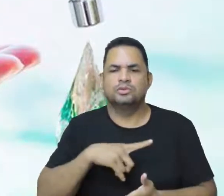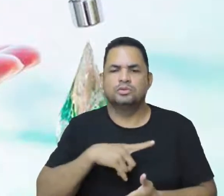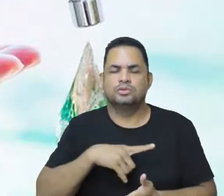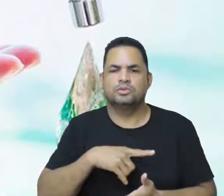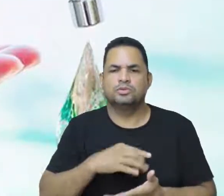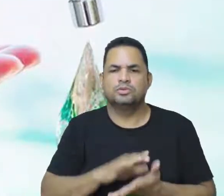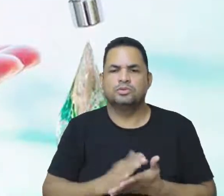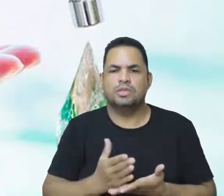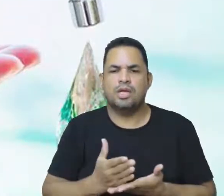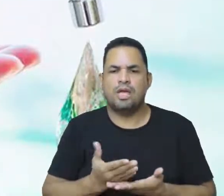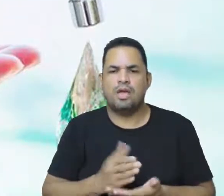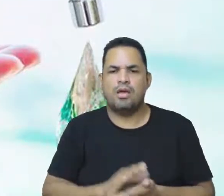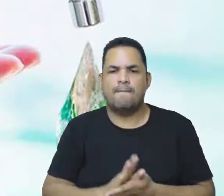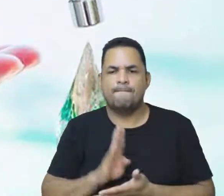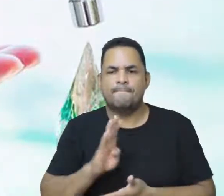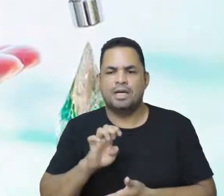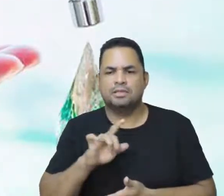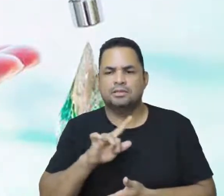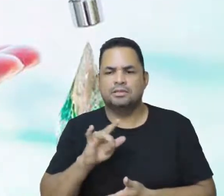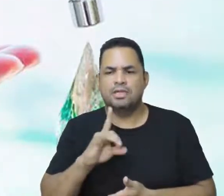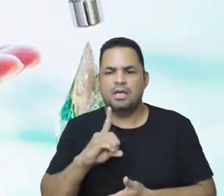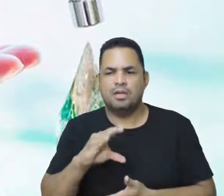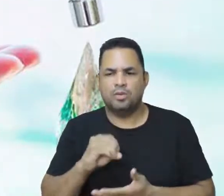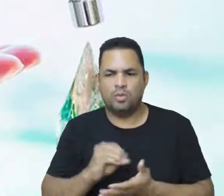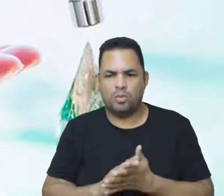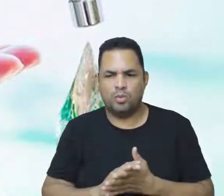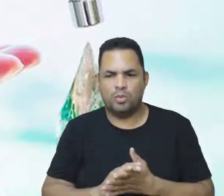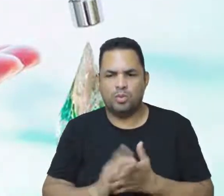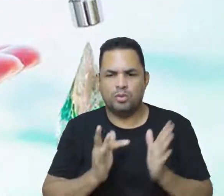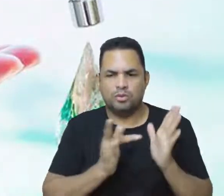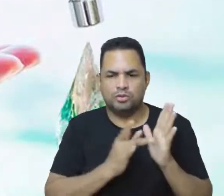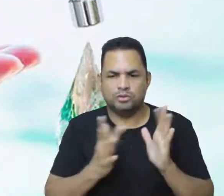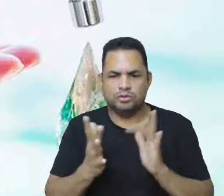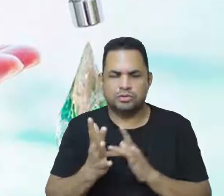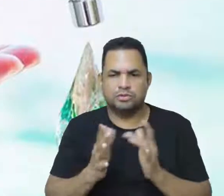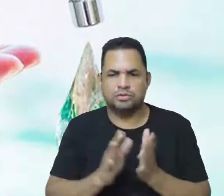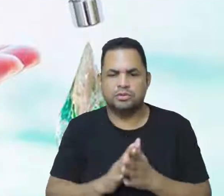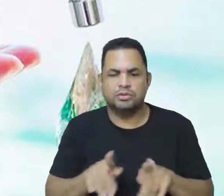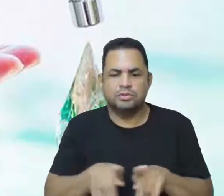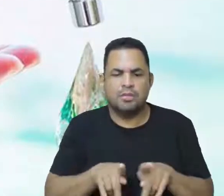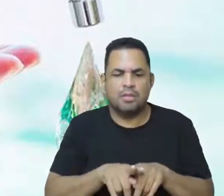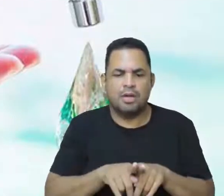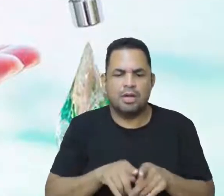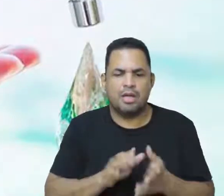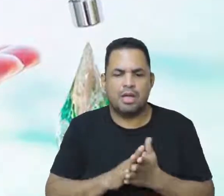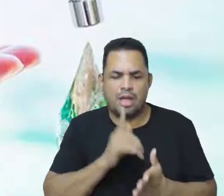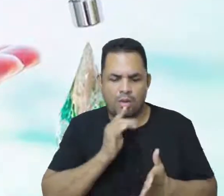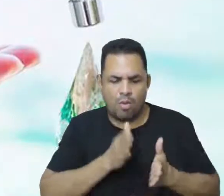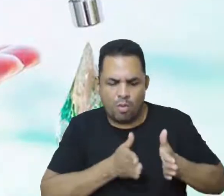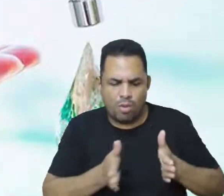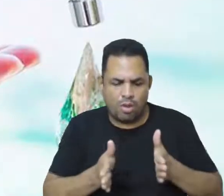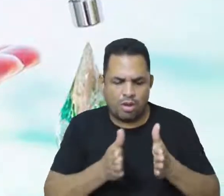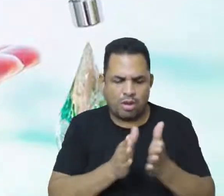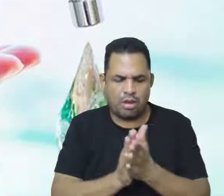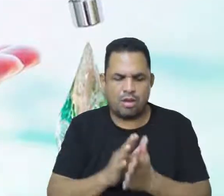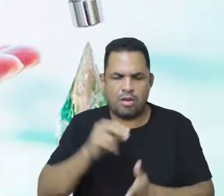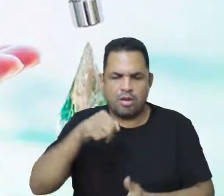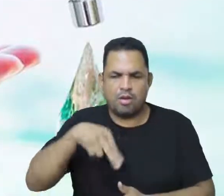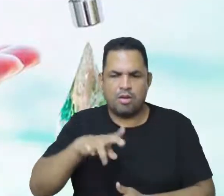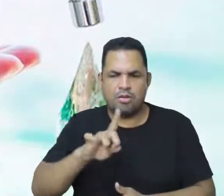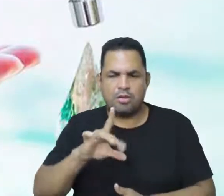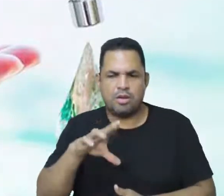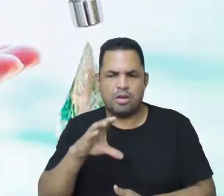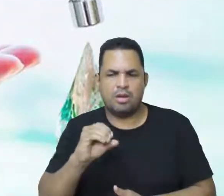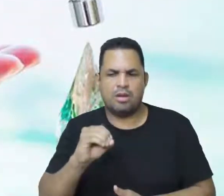Jordão é um rio de disputa hídrica. O Rio Nilo. Você já ouviu falar muito do Nilo na história